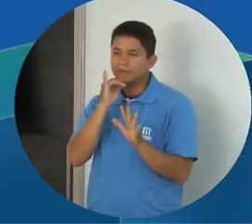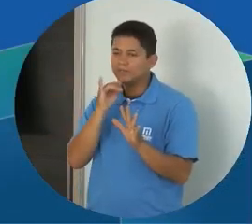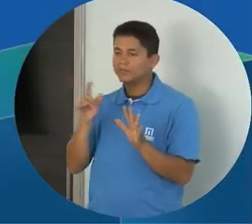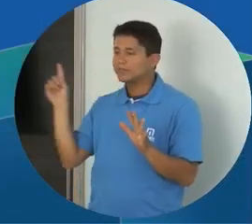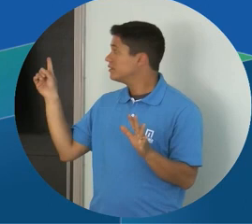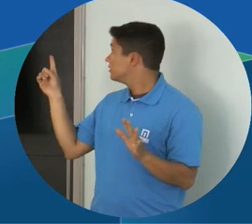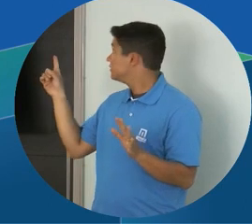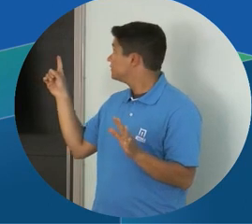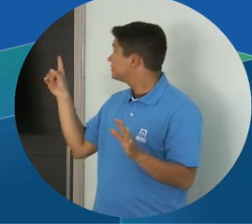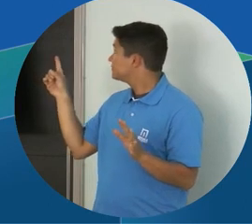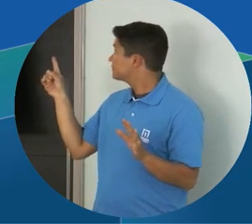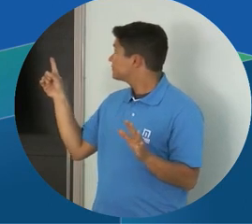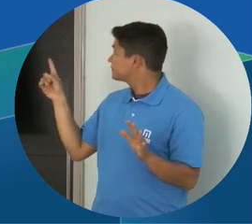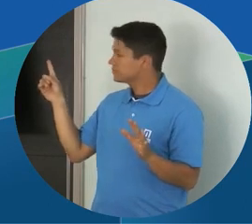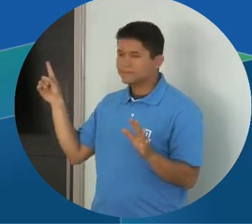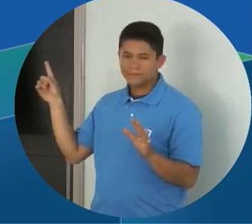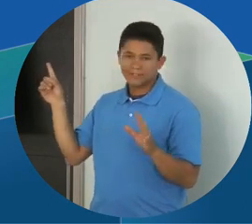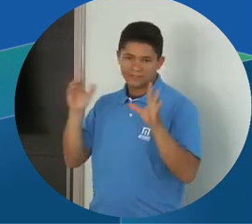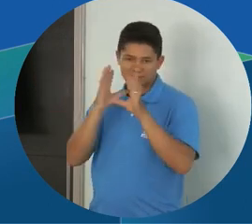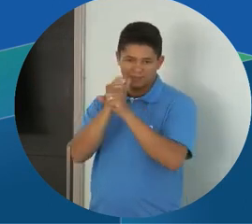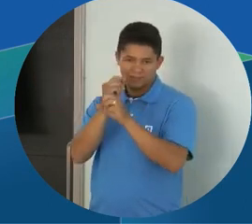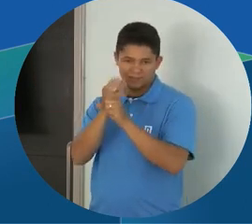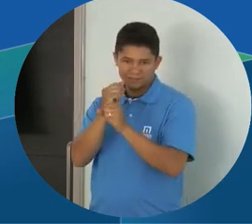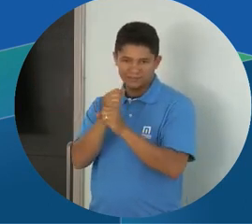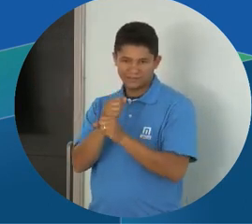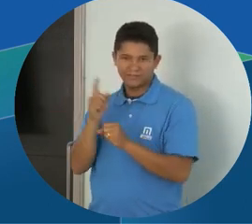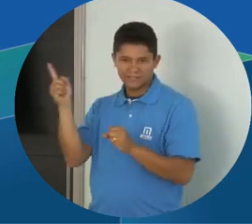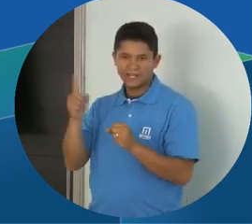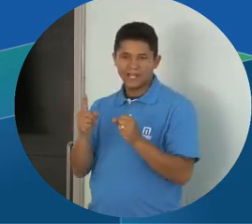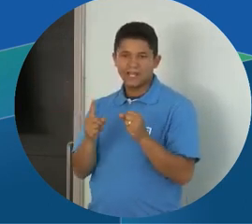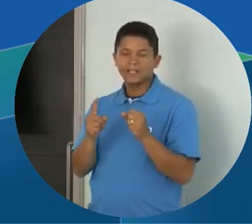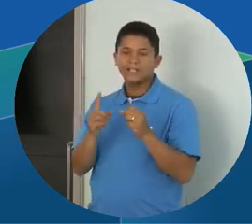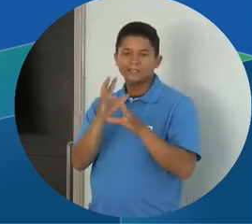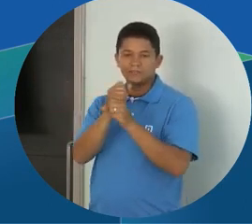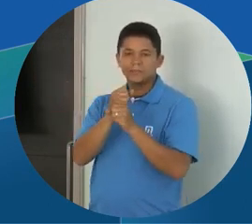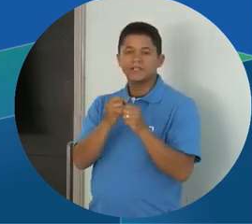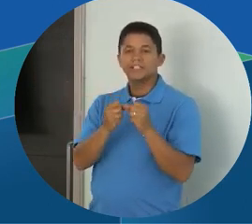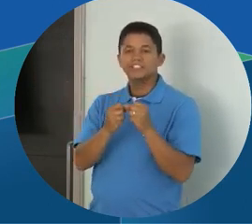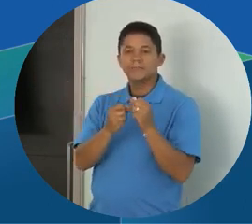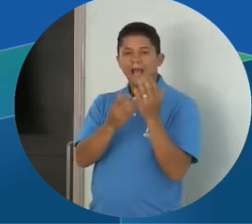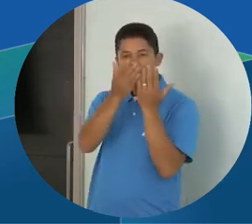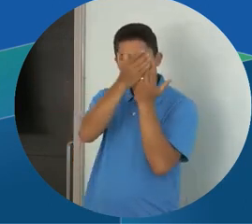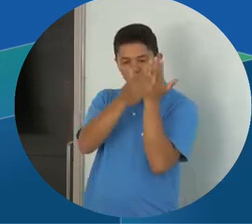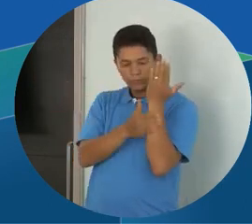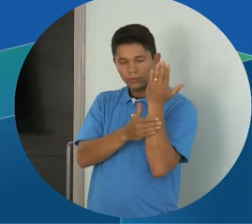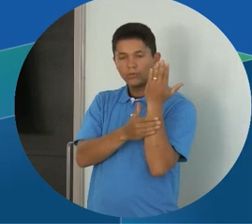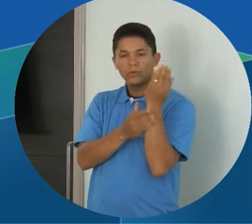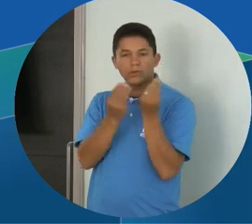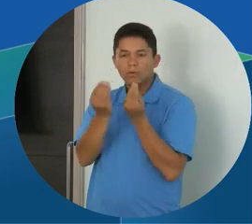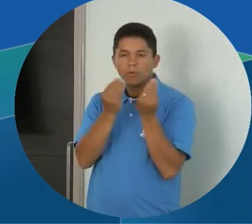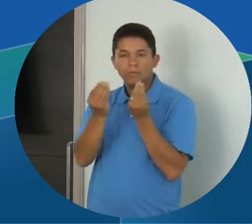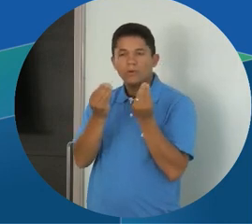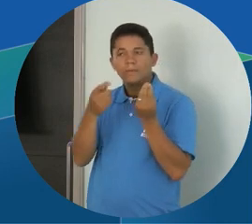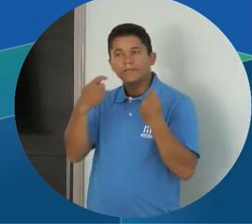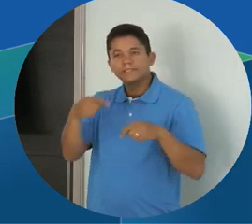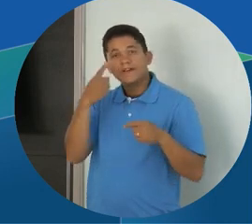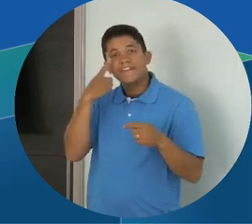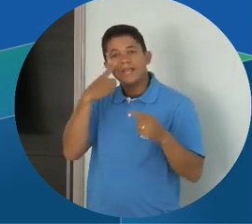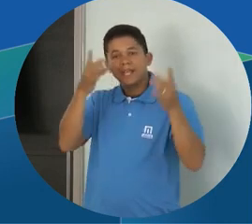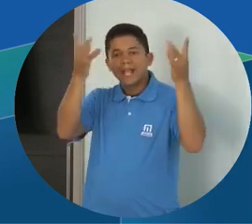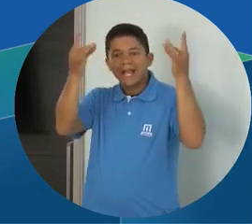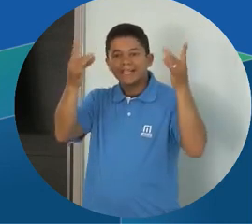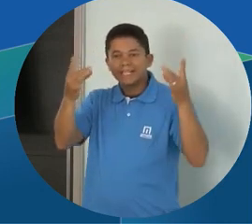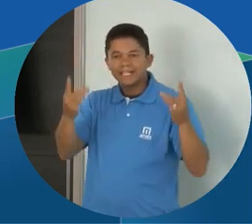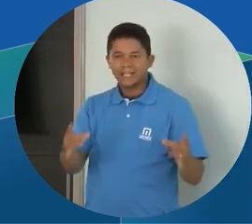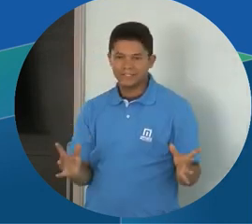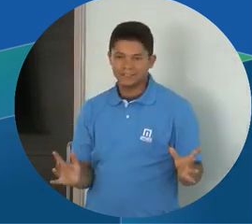uma seção transversal típica de um barramento. Então, a gente precisa discretizar todas as ações, até para a gente saber